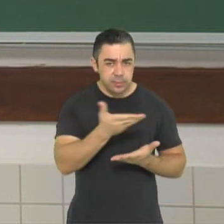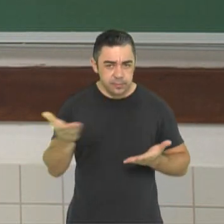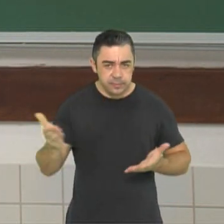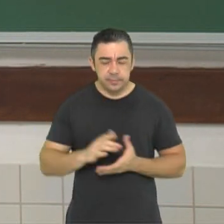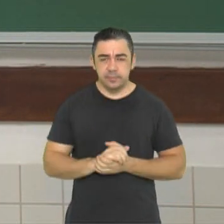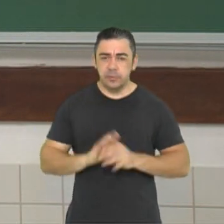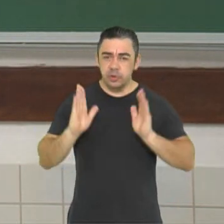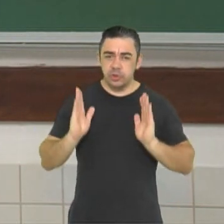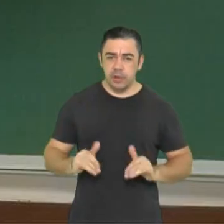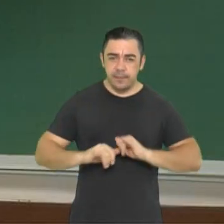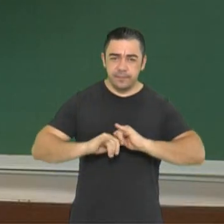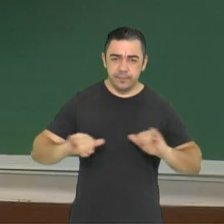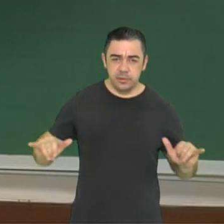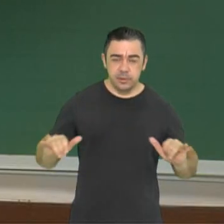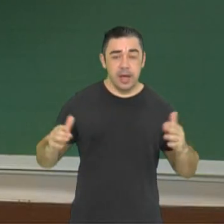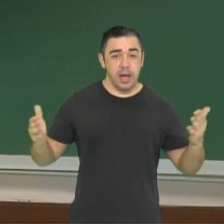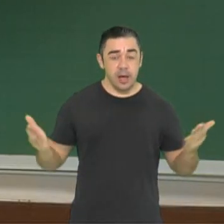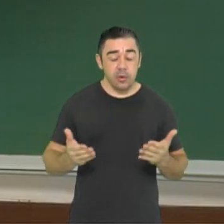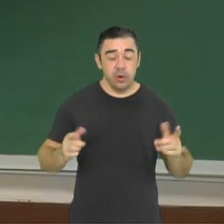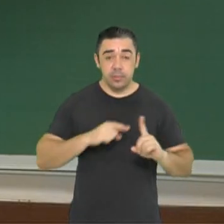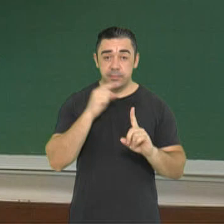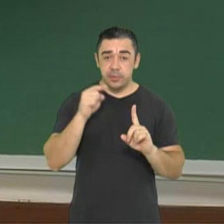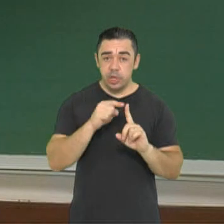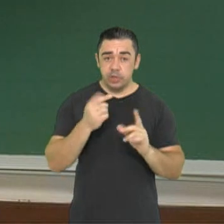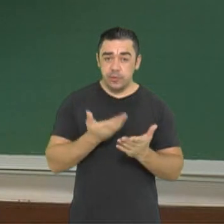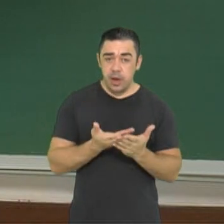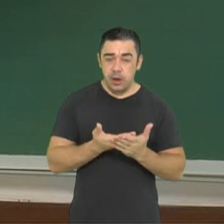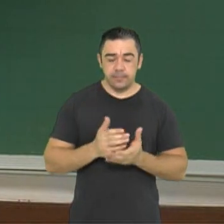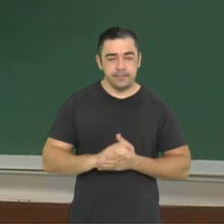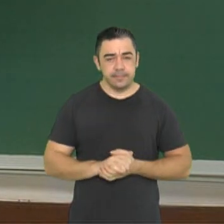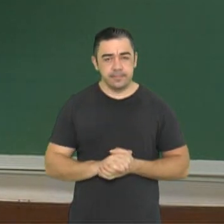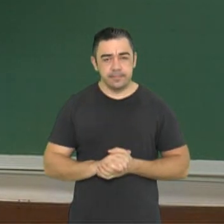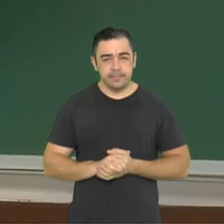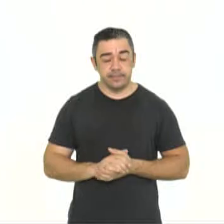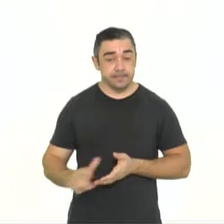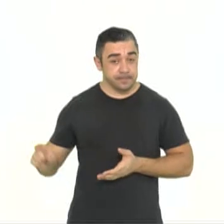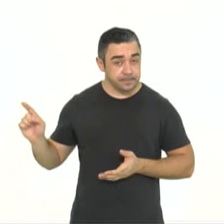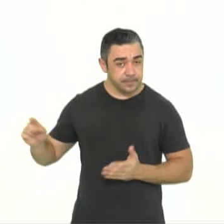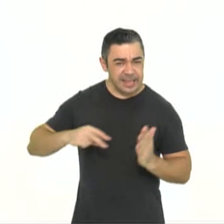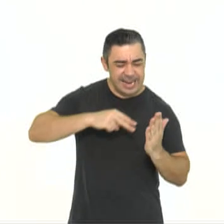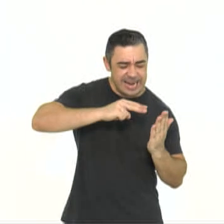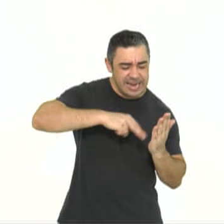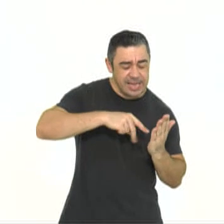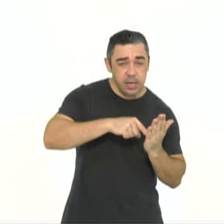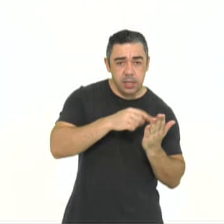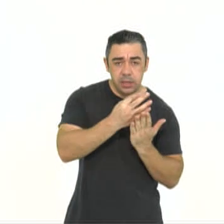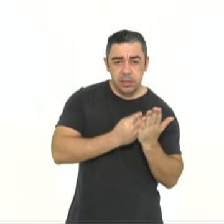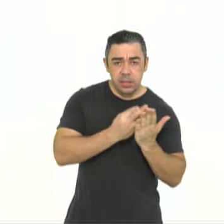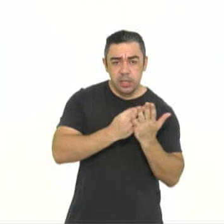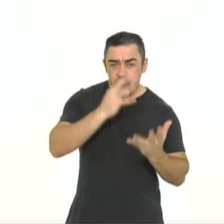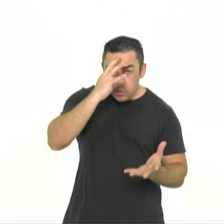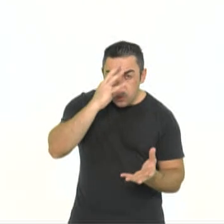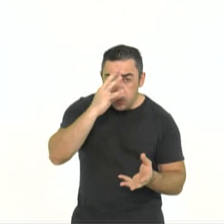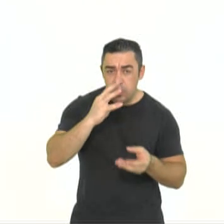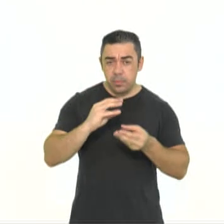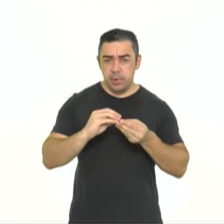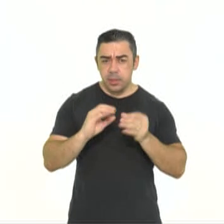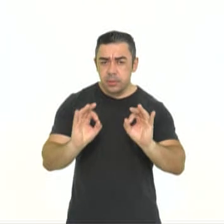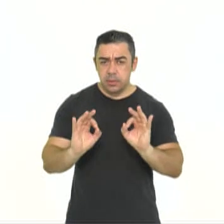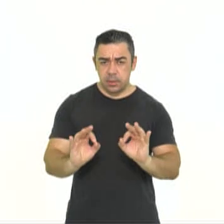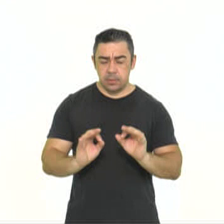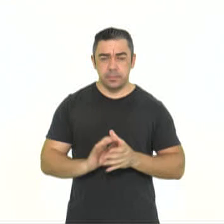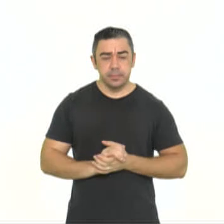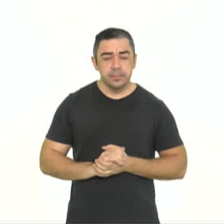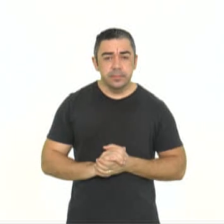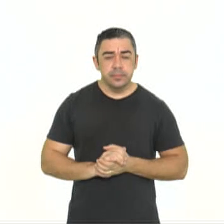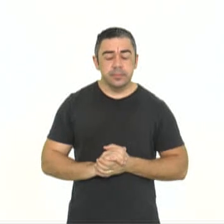Dado o nosso recado, vamos aos nossos objetivos. Olha lá, nós vamos ler um texto compreensivamente. Então, a gente vai